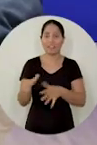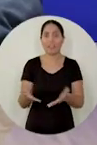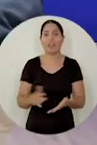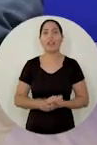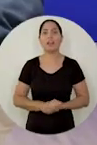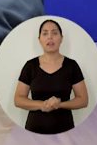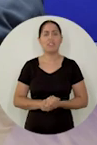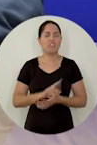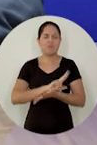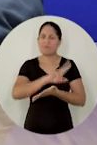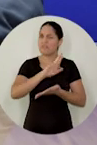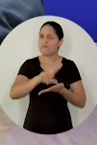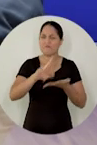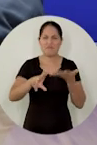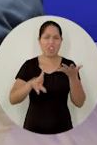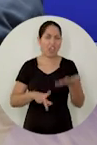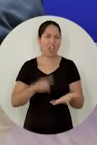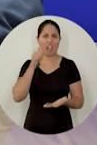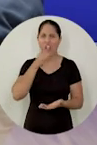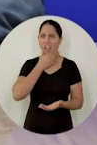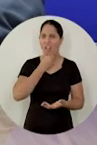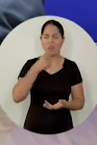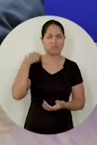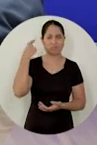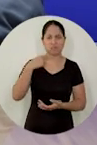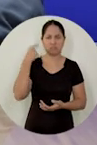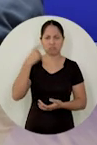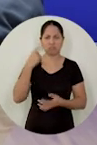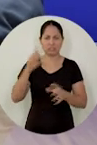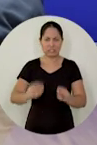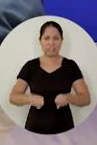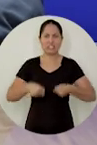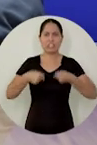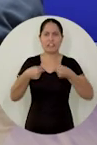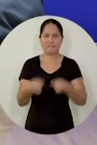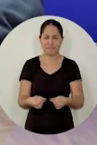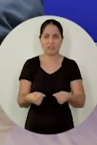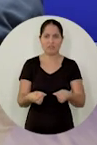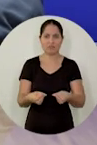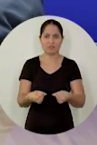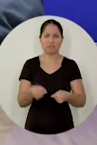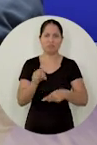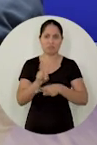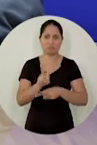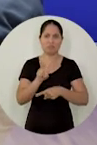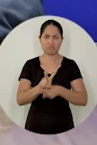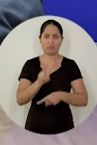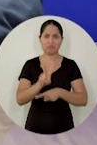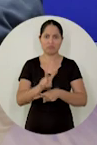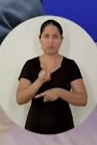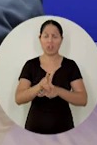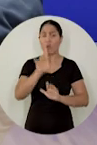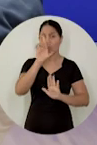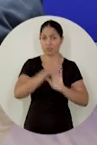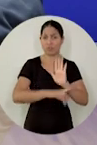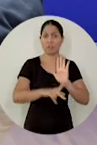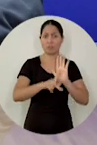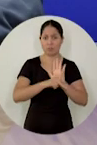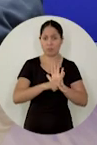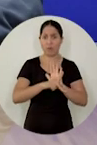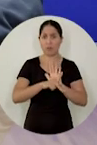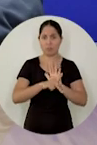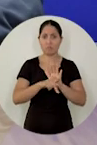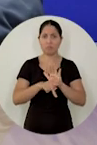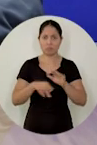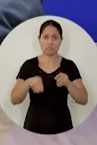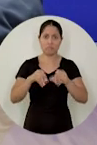Ordem de diversos advogados e advogadas que atuam na defesa de causas importantes, como a luta pela consagração do direito à terra e ao